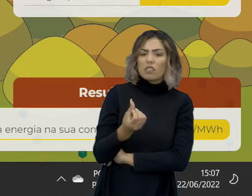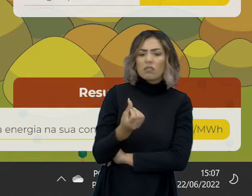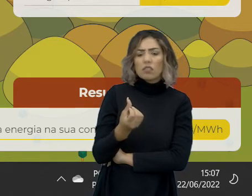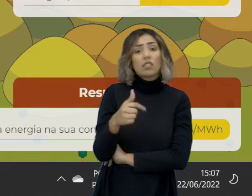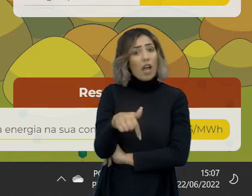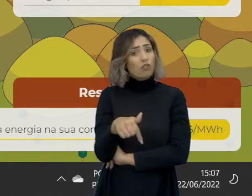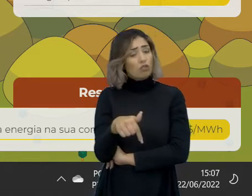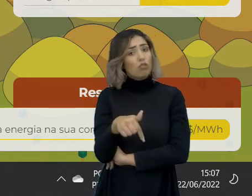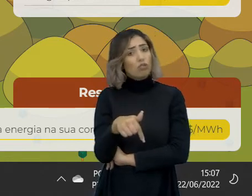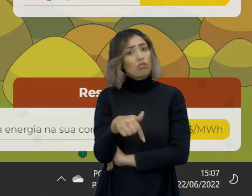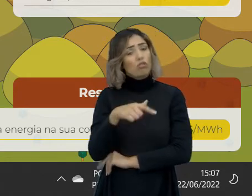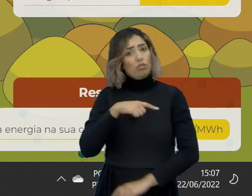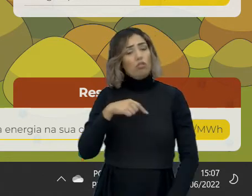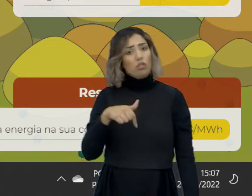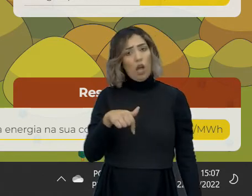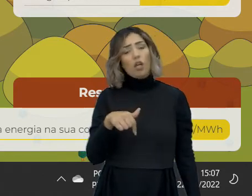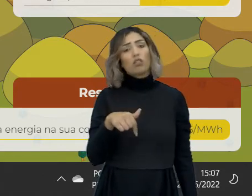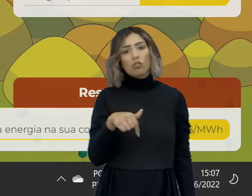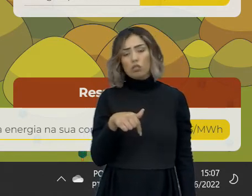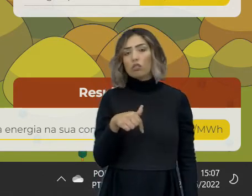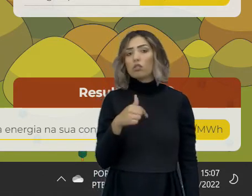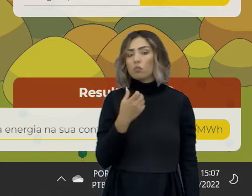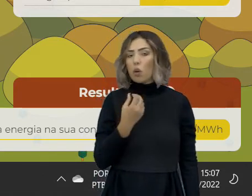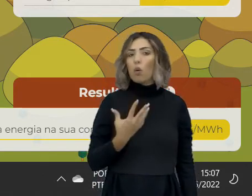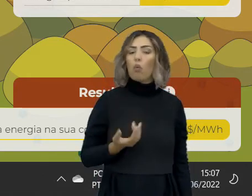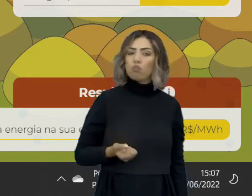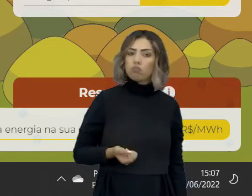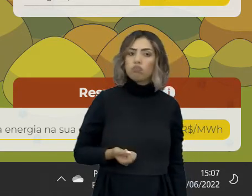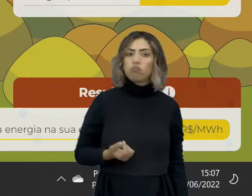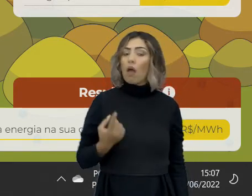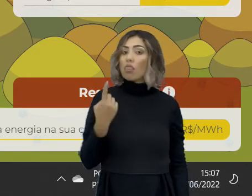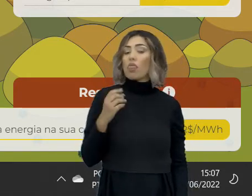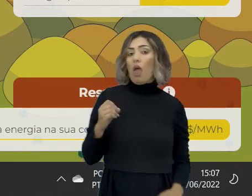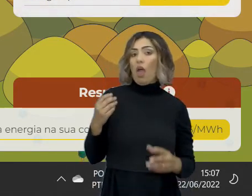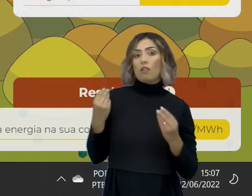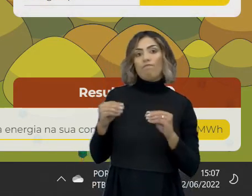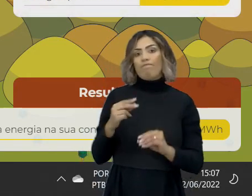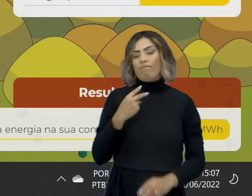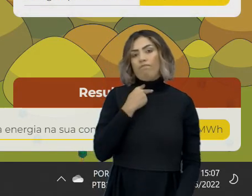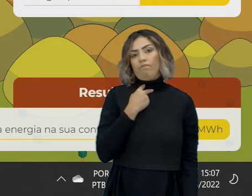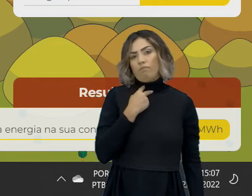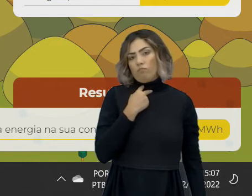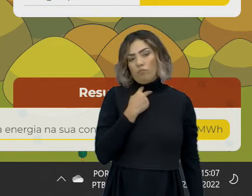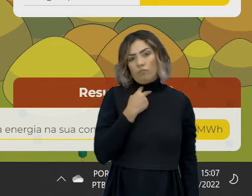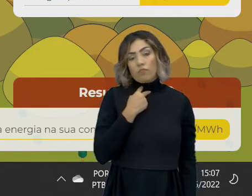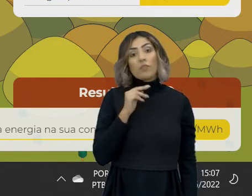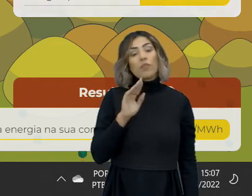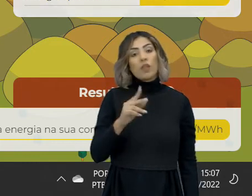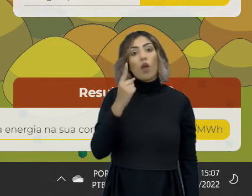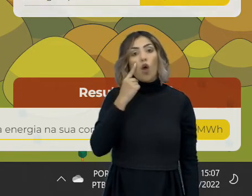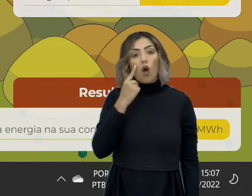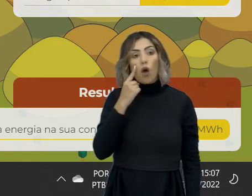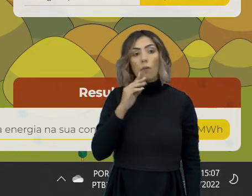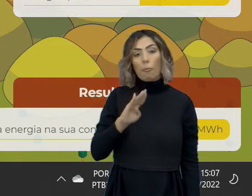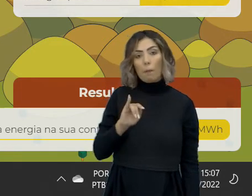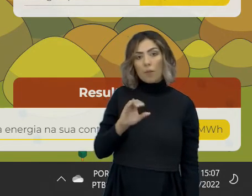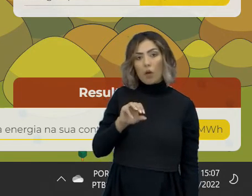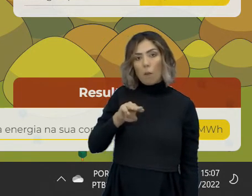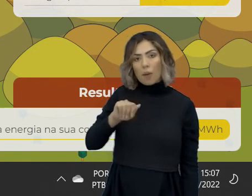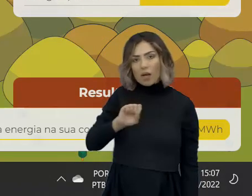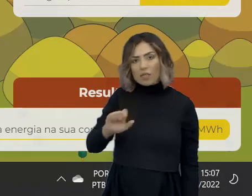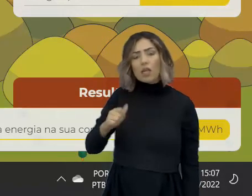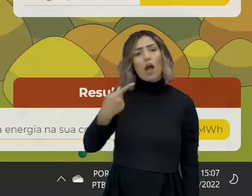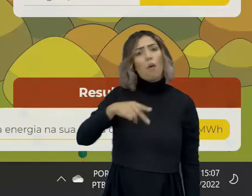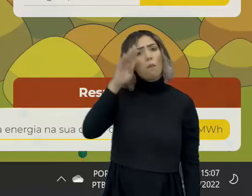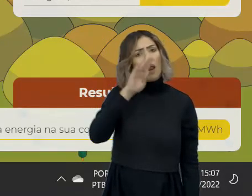7, né, delas. Será que eu tô no 11, eu não consigo pôr 10 aqui por cento, não. Será que eu digito? A biomassa é uma coisa legal, o Brasil é